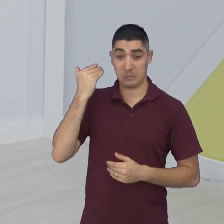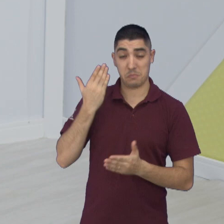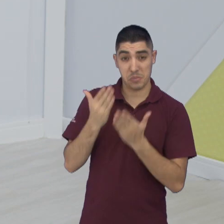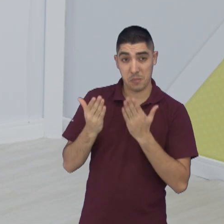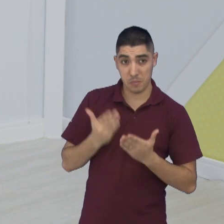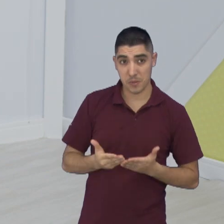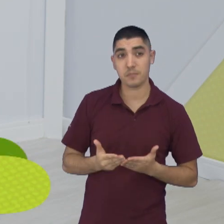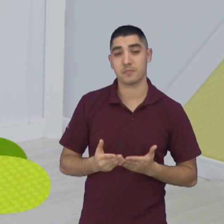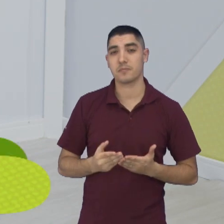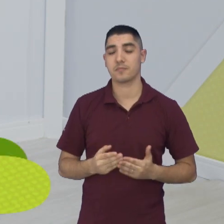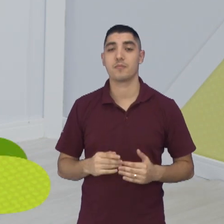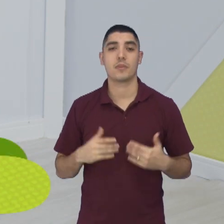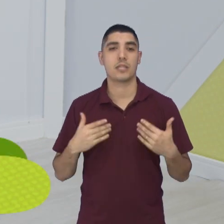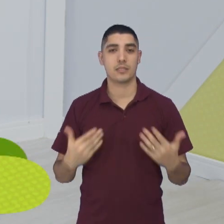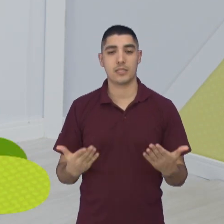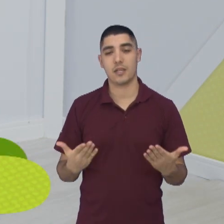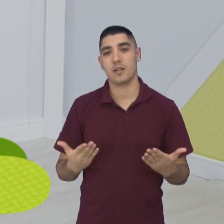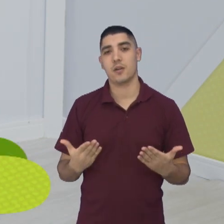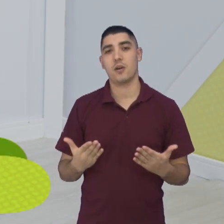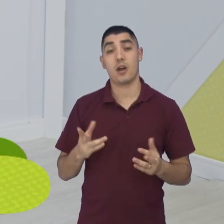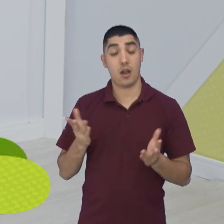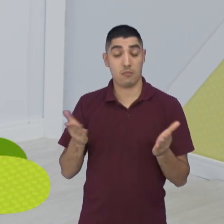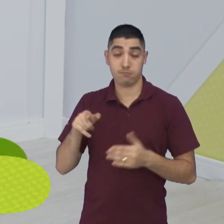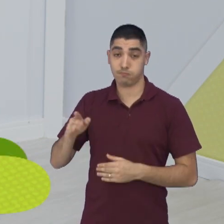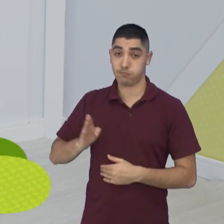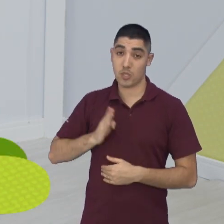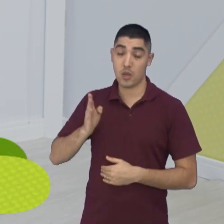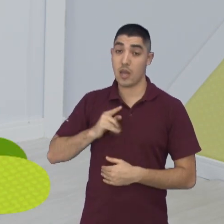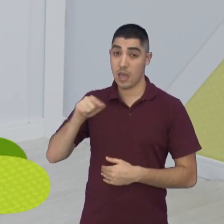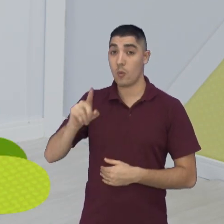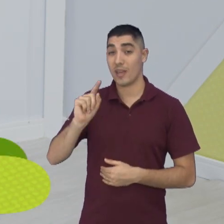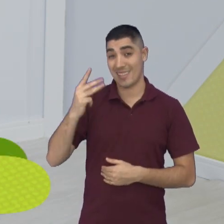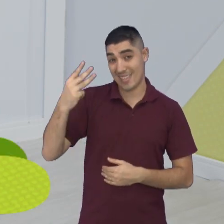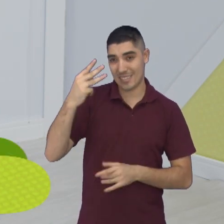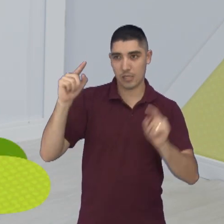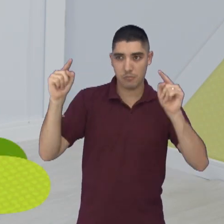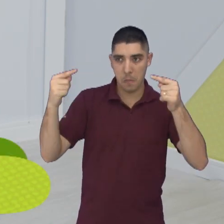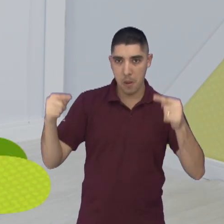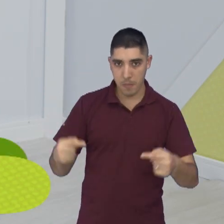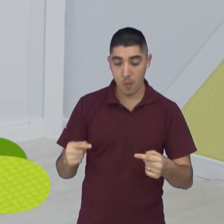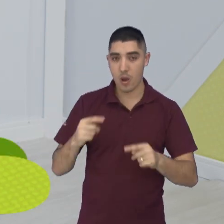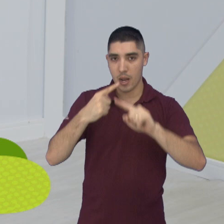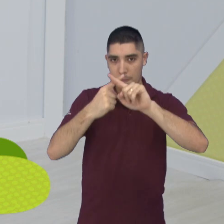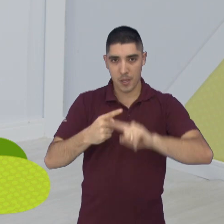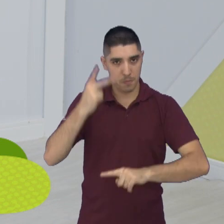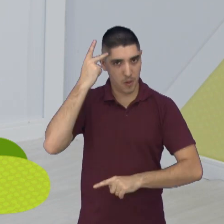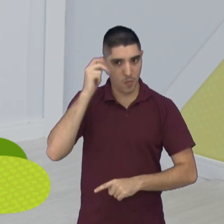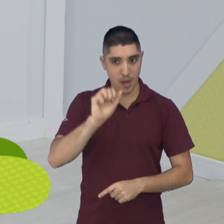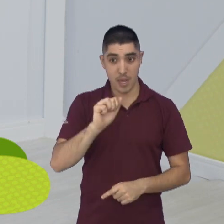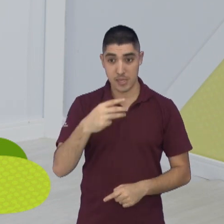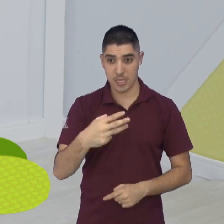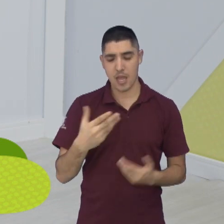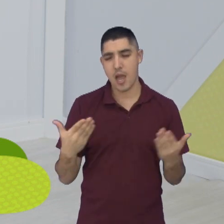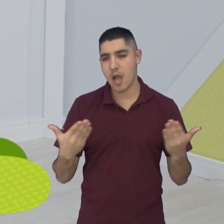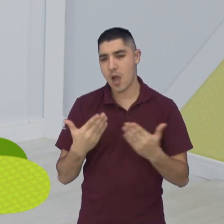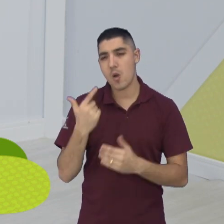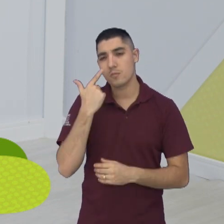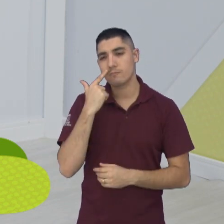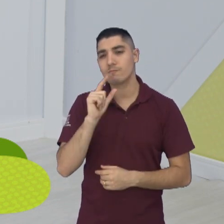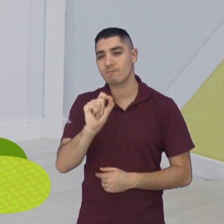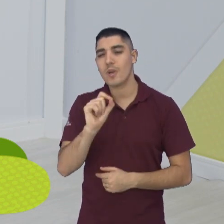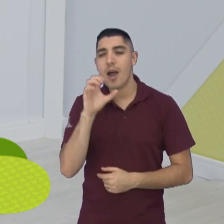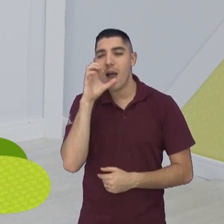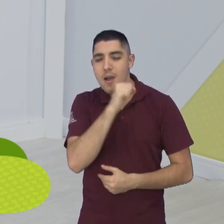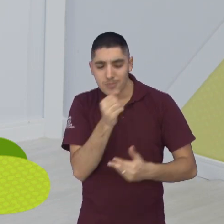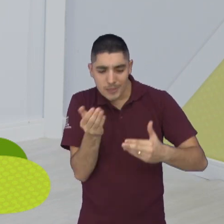de Ex-Itápolis, agora de Barueri. Esta é a terceira rodada da Série A3, tá certo? Vamos fazer o seguinte, Brunão, a gente vai para um